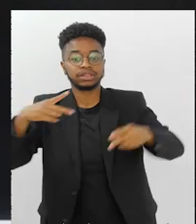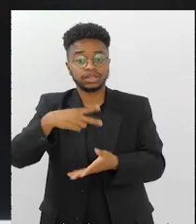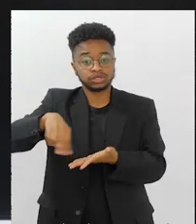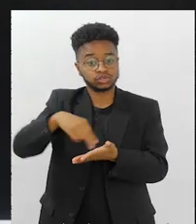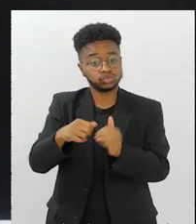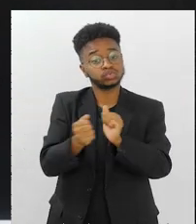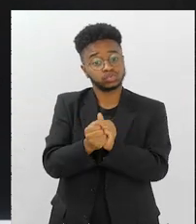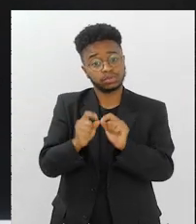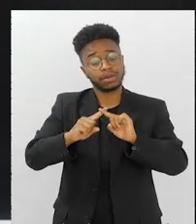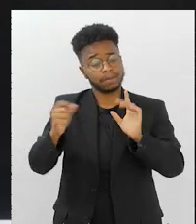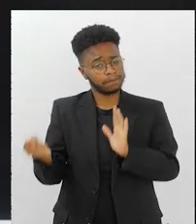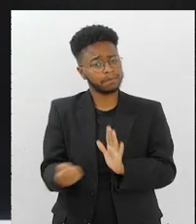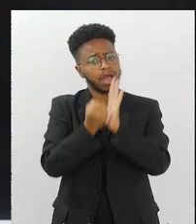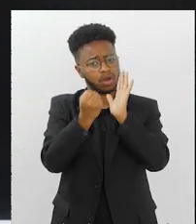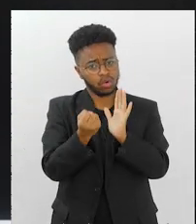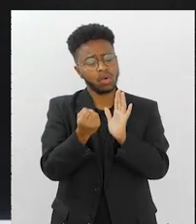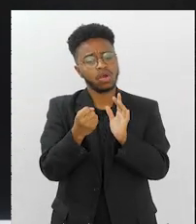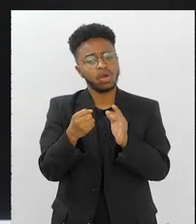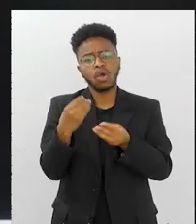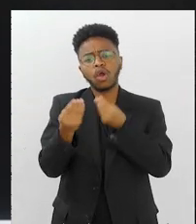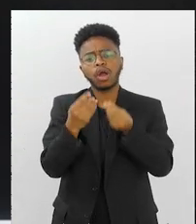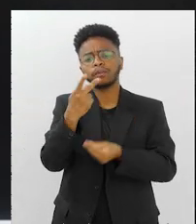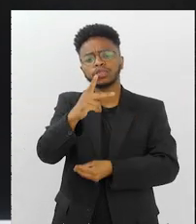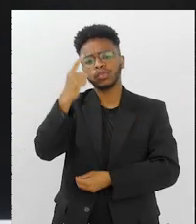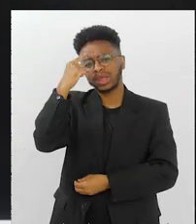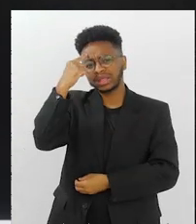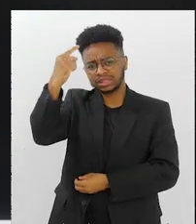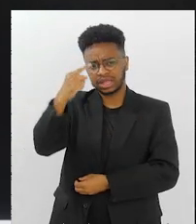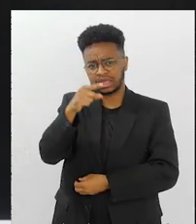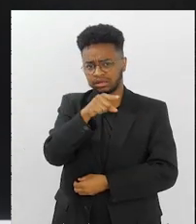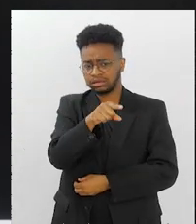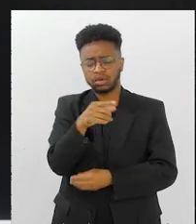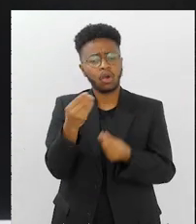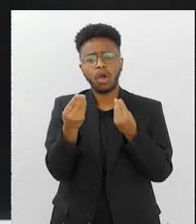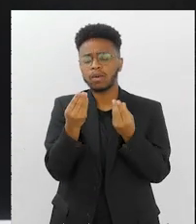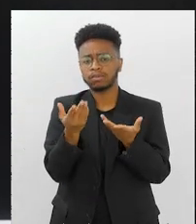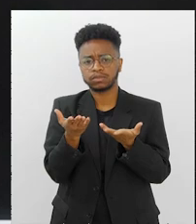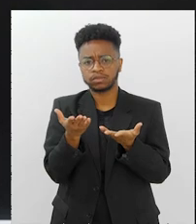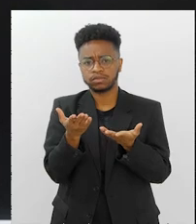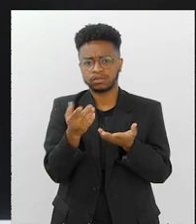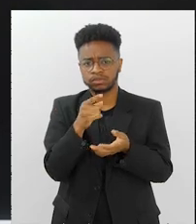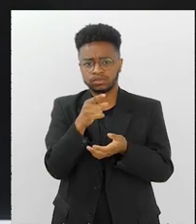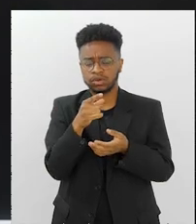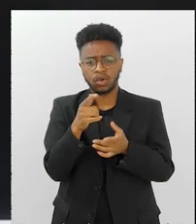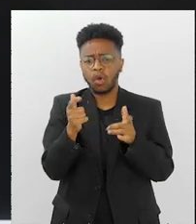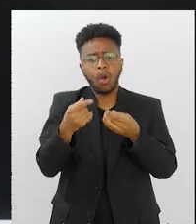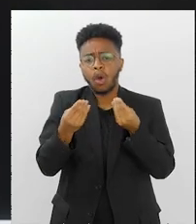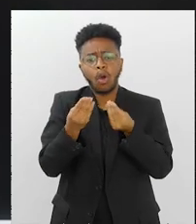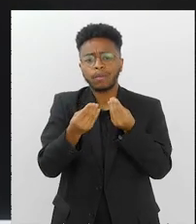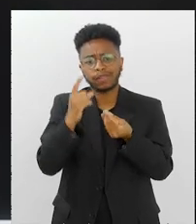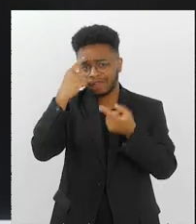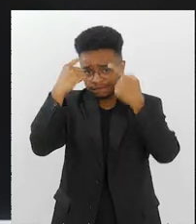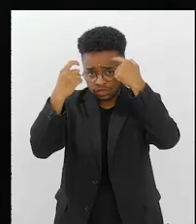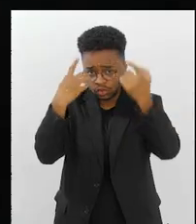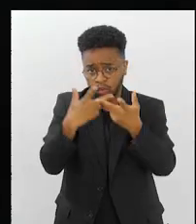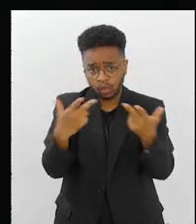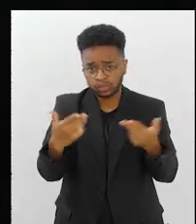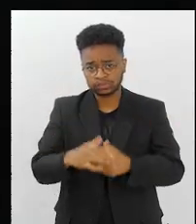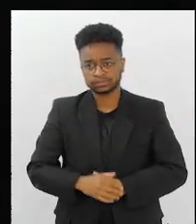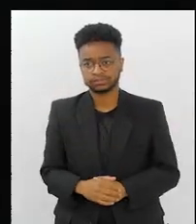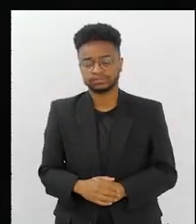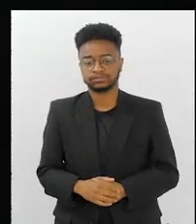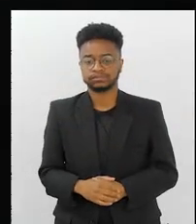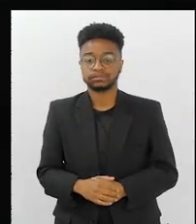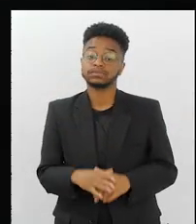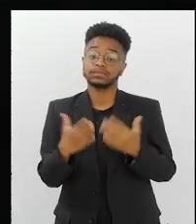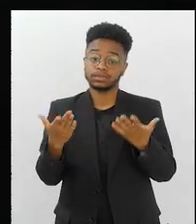né Essa concepção essa tua ideia é tua repito essa tua ideia veio da onde é então como a gente